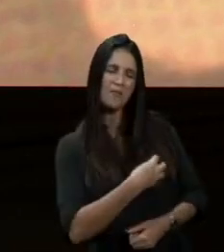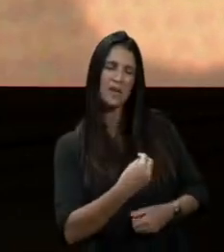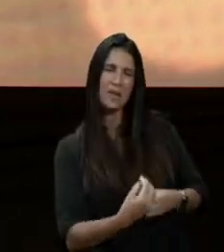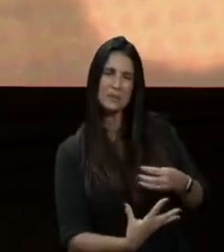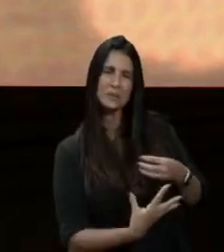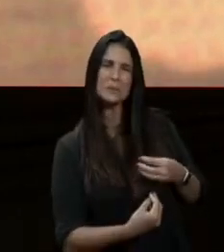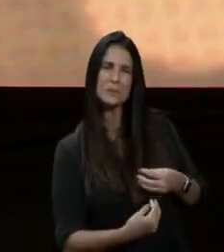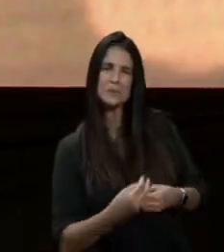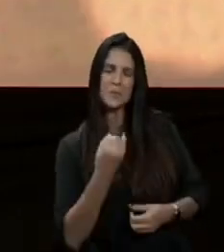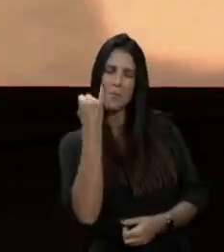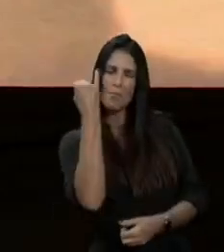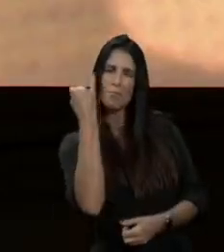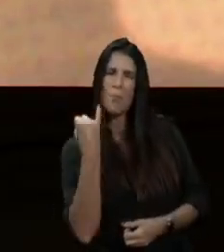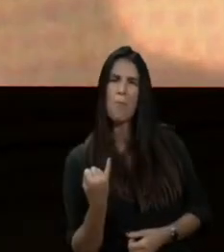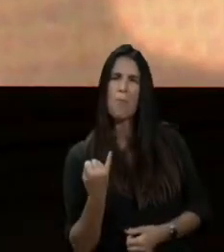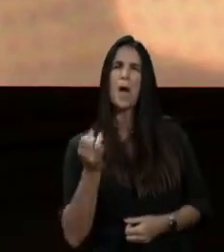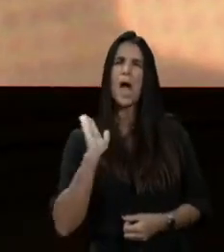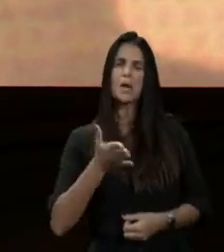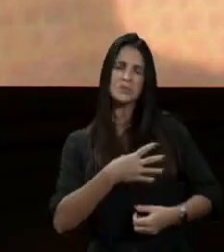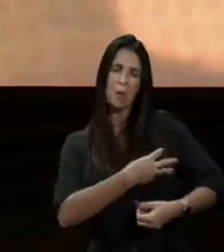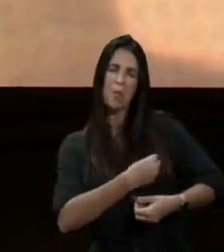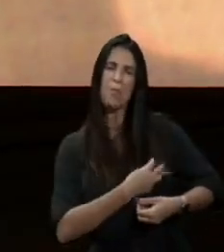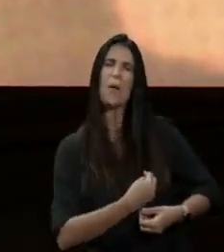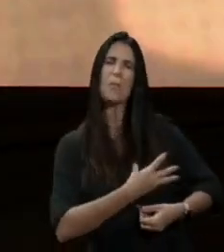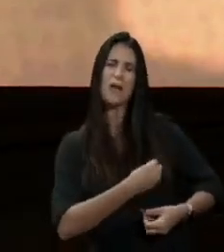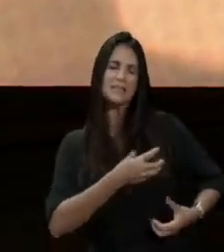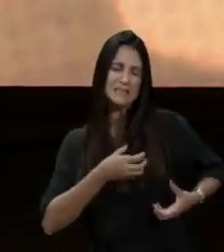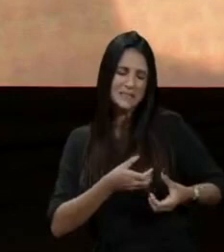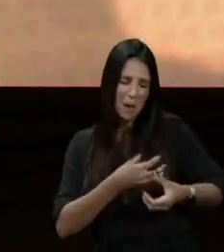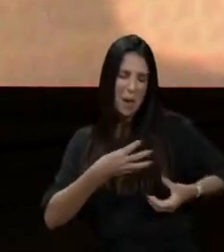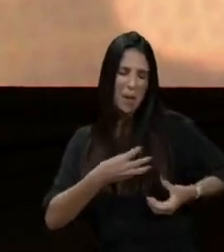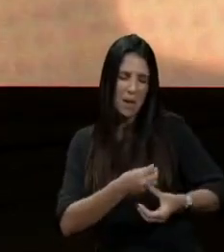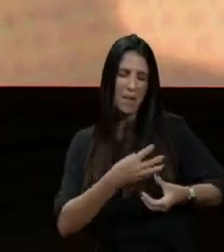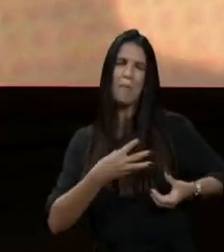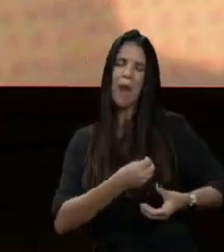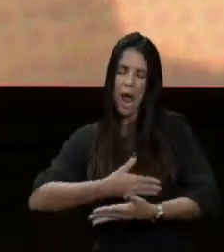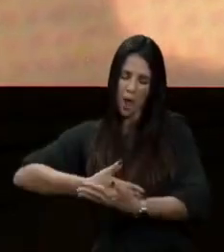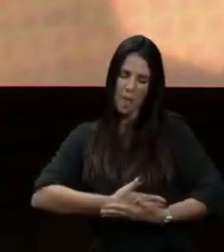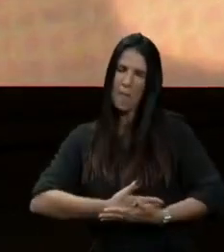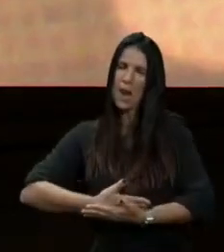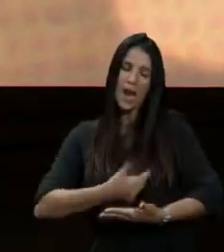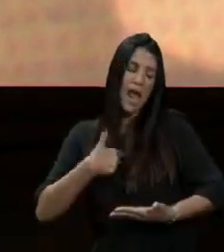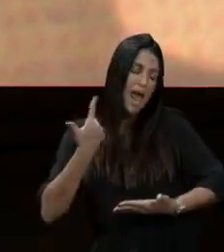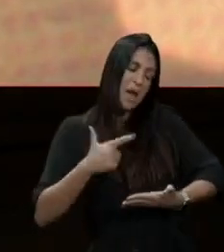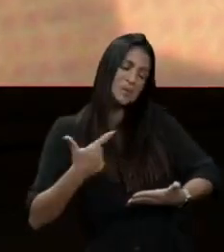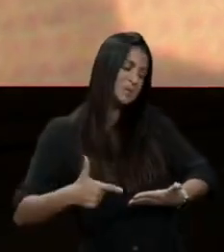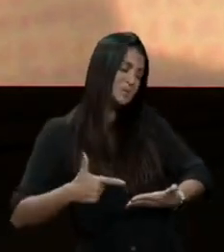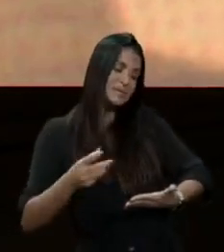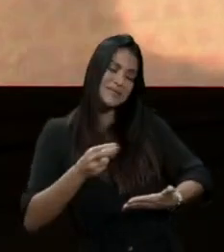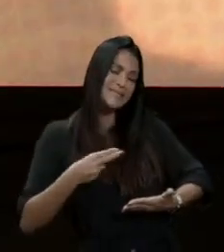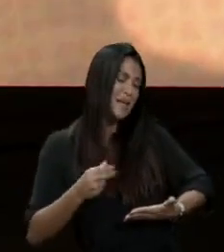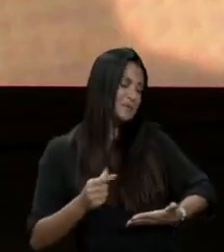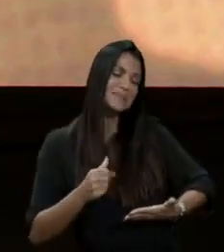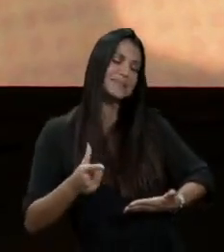já desfalecendo magrelinha e ela botando peito na boca dizendo assim ó não tem mais nada para te dar mas